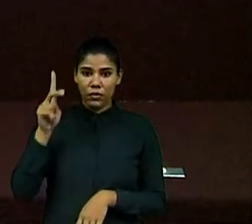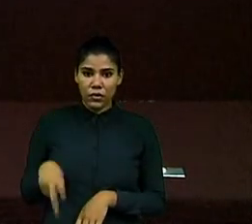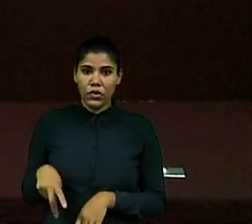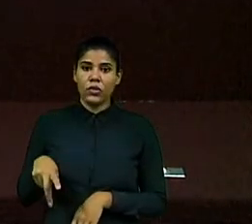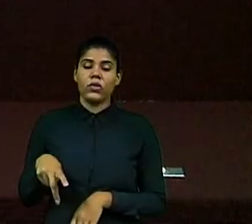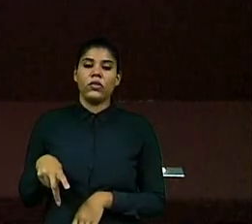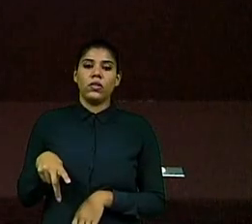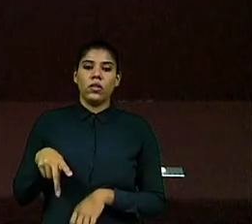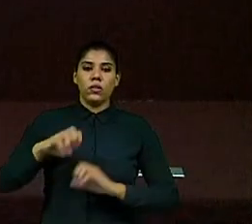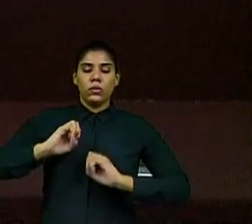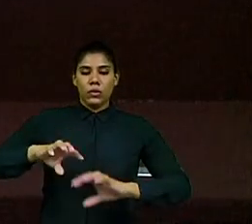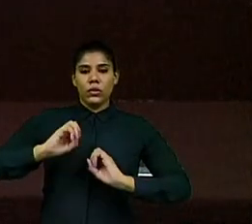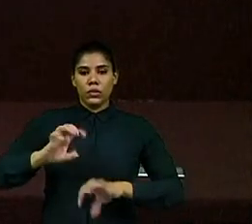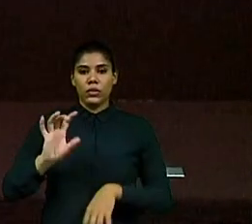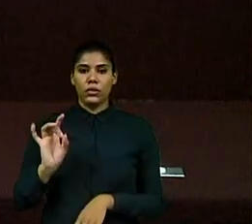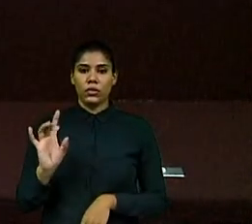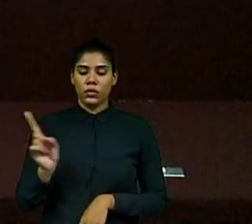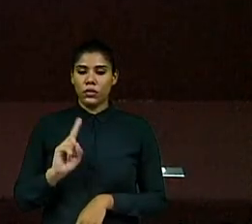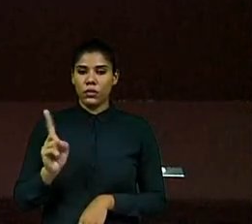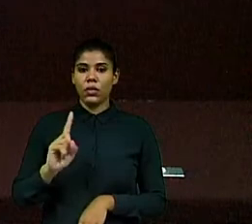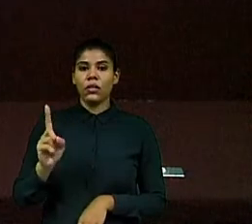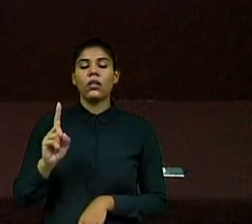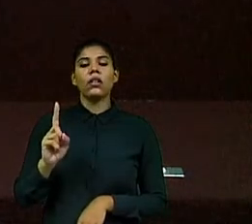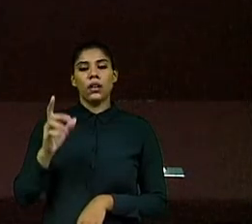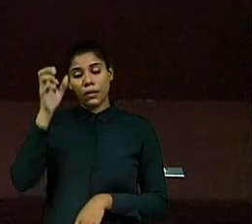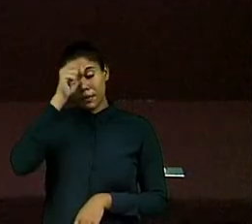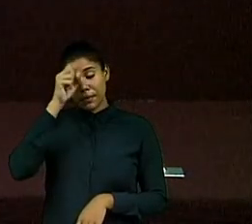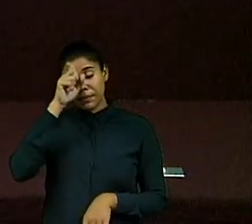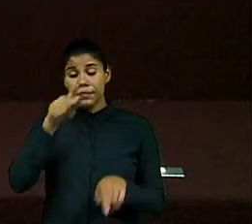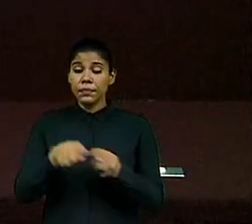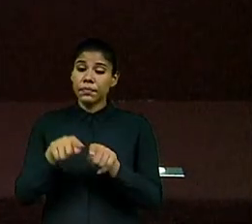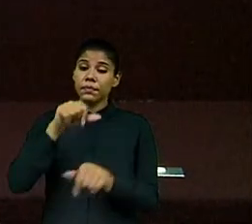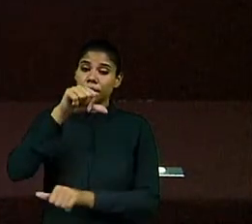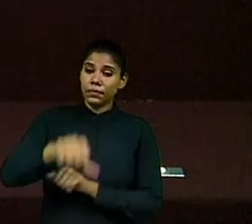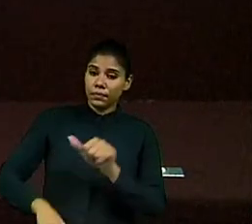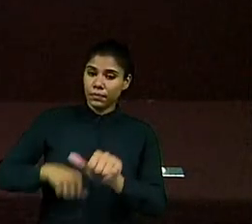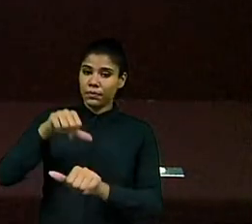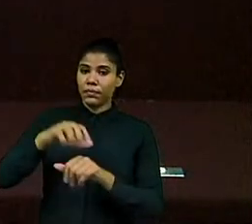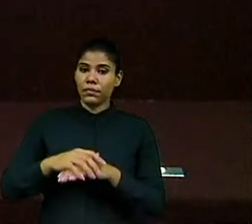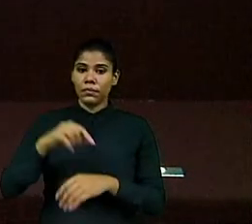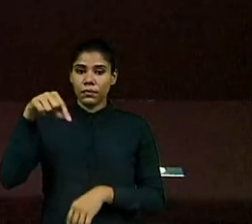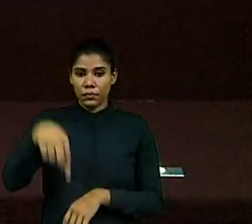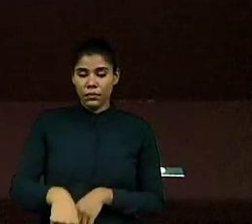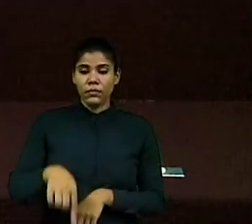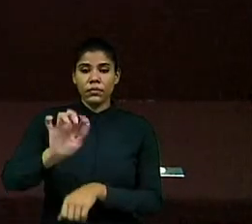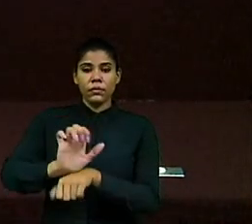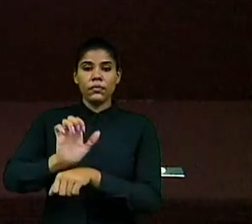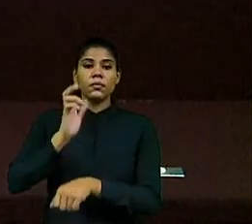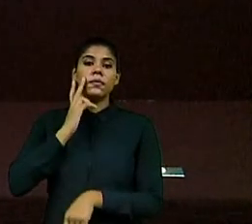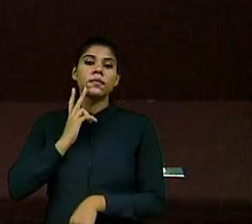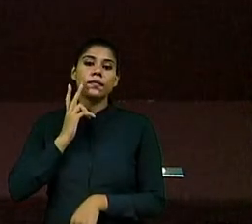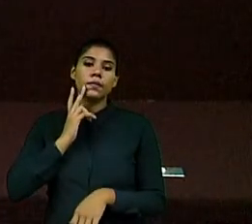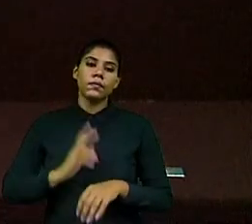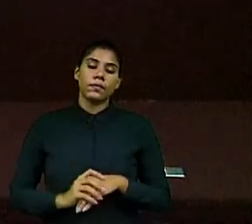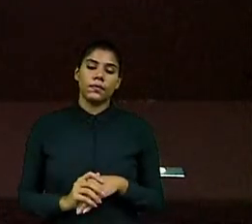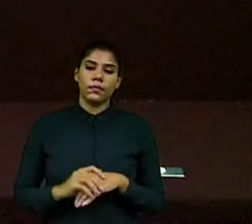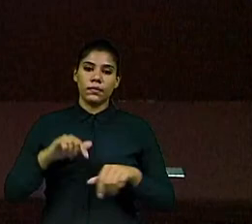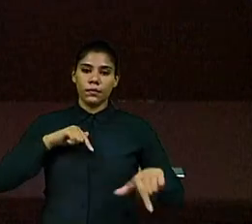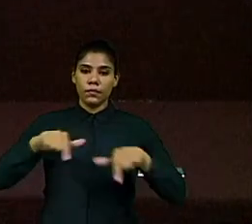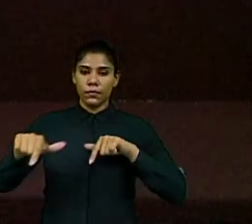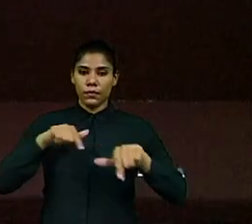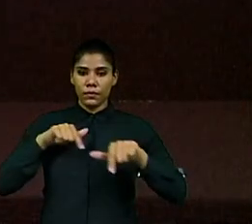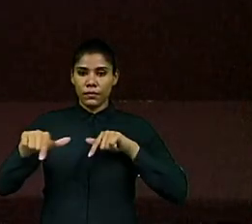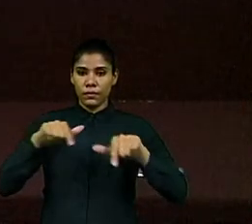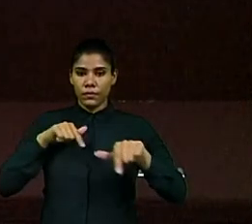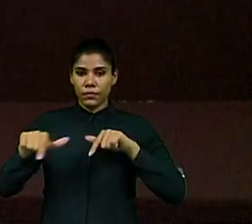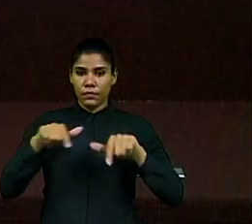ensina ele aprende e transforma então aqui no Estado do Ceará pelo menos a carreira de Magistério especial